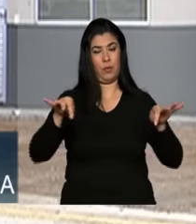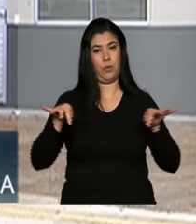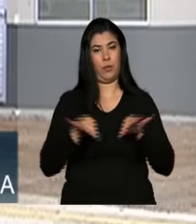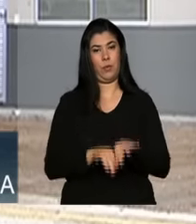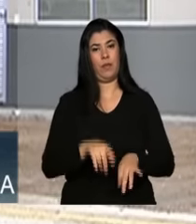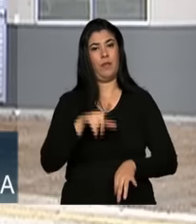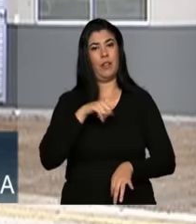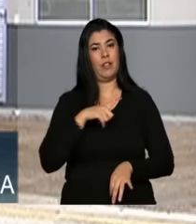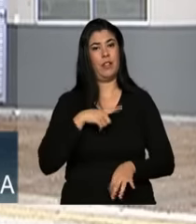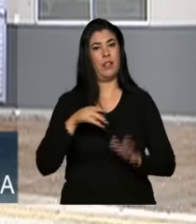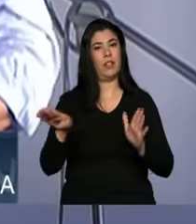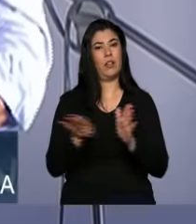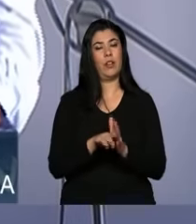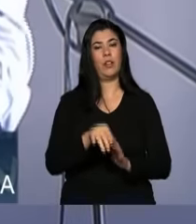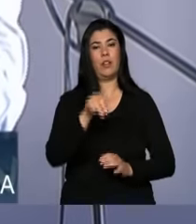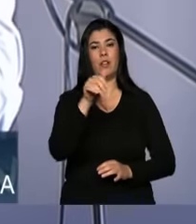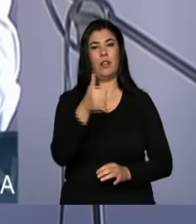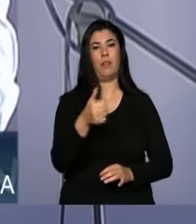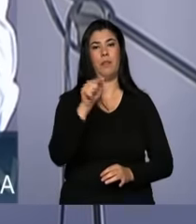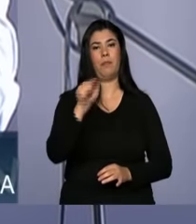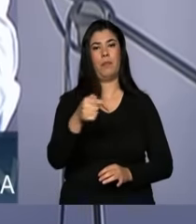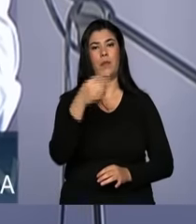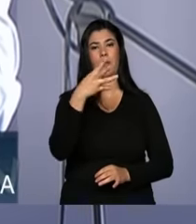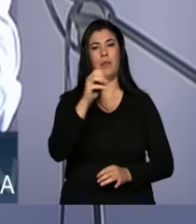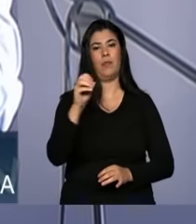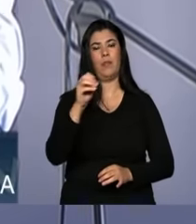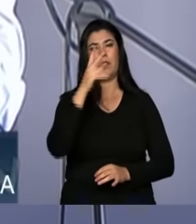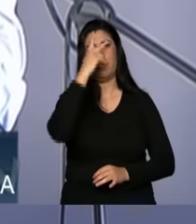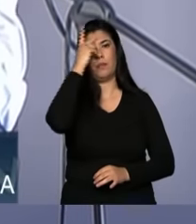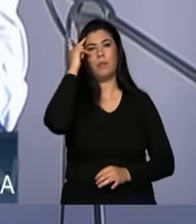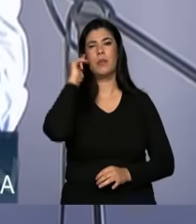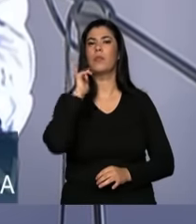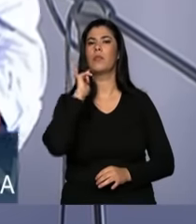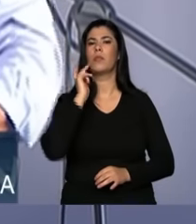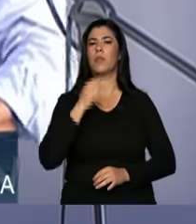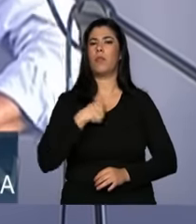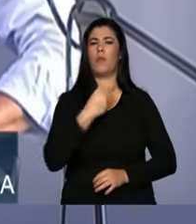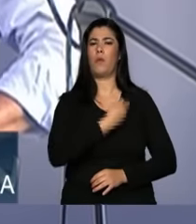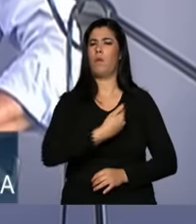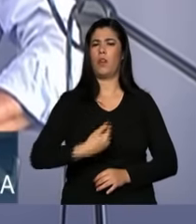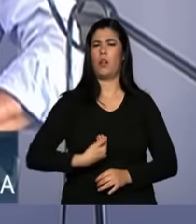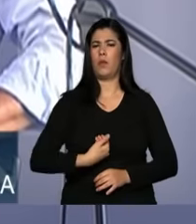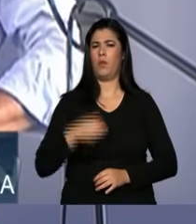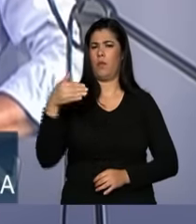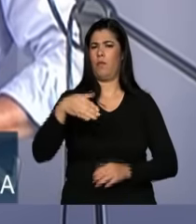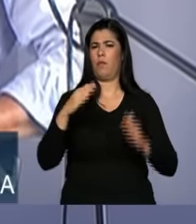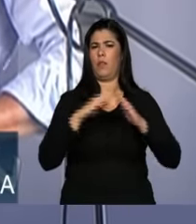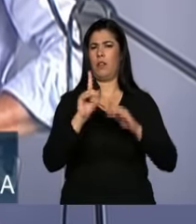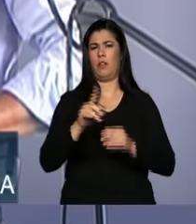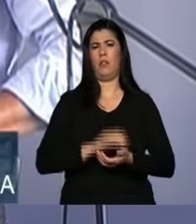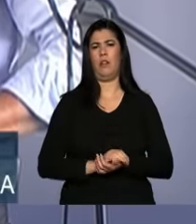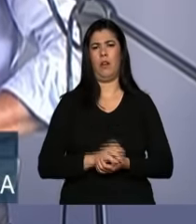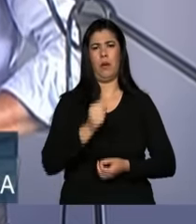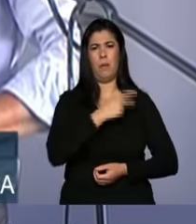1.480 pessoas. Não é o governador que vai morar aqui. Não é a presidenta. Não é o Isaac.